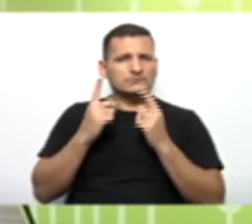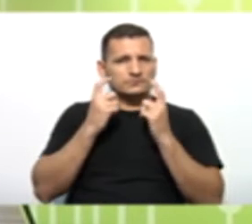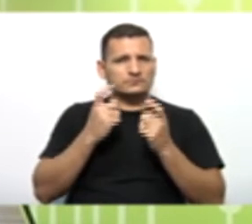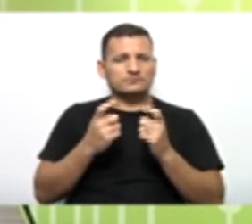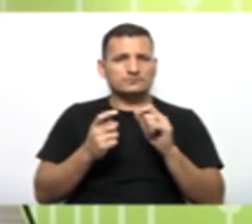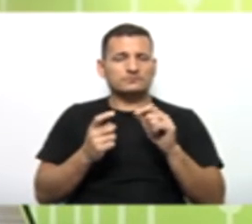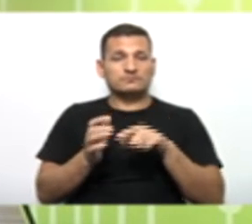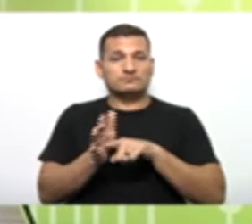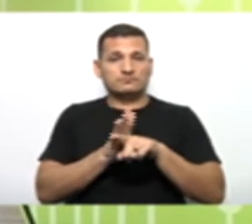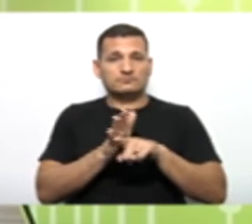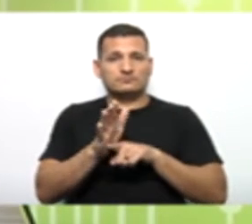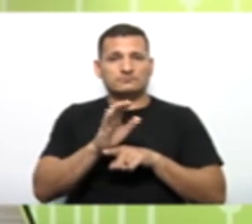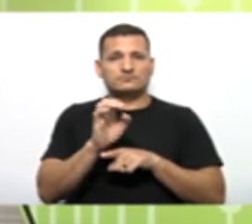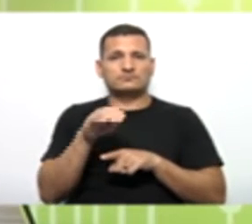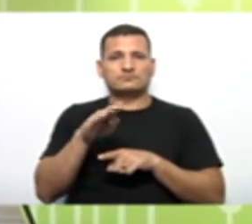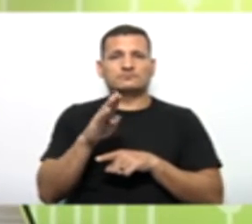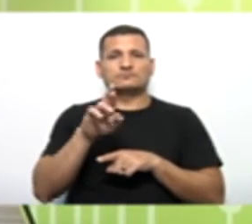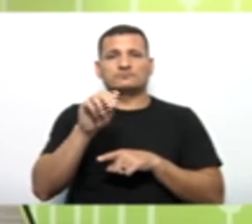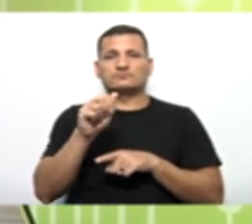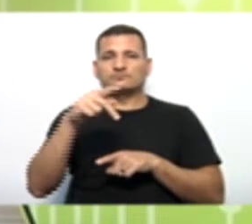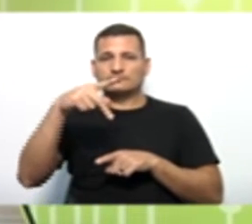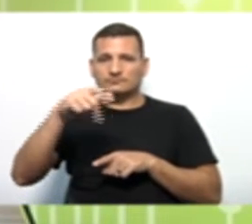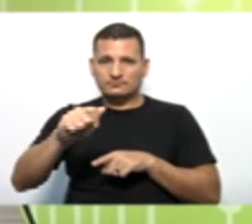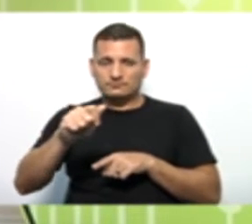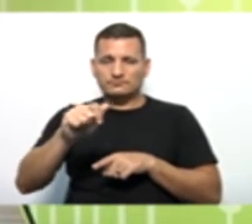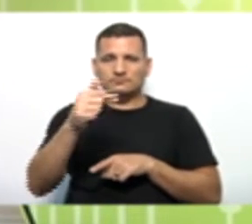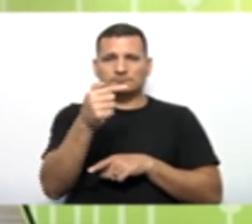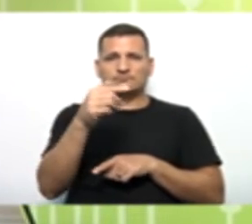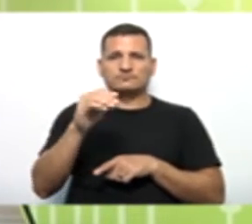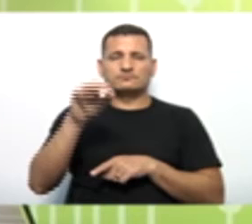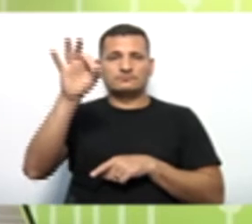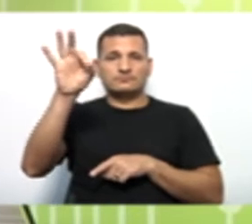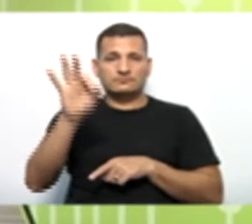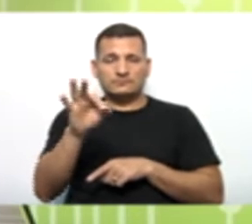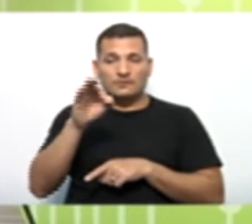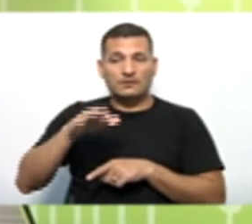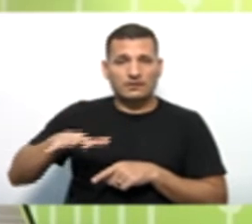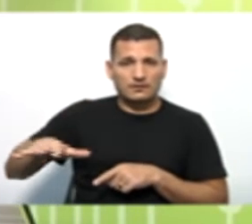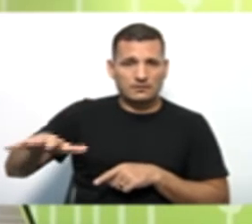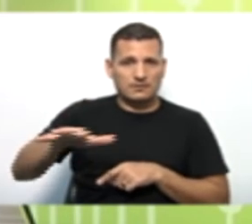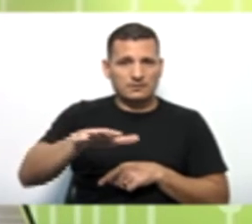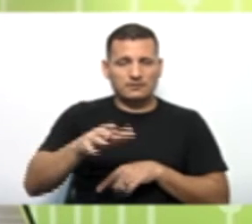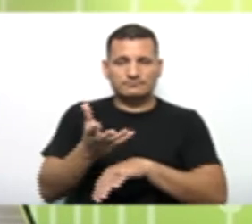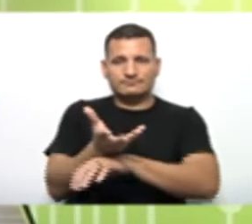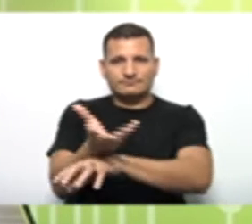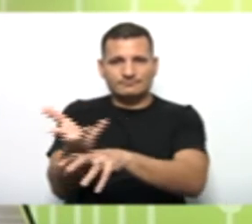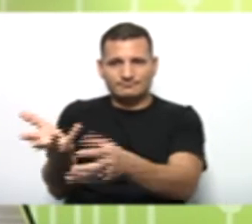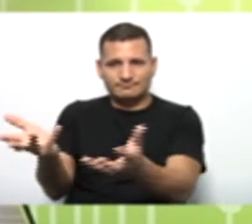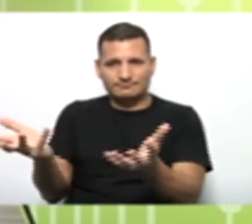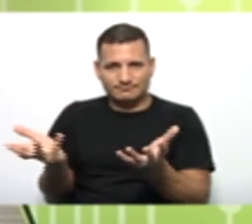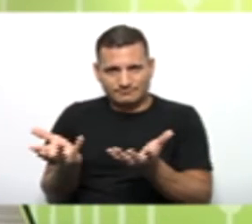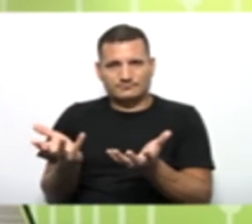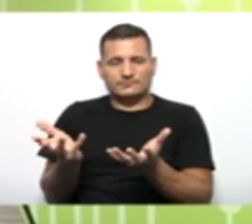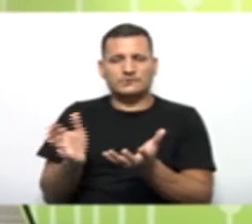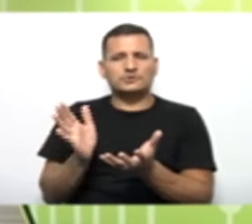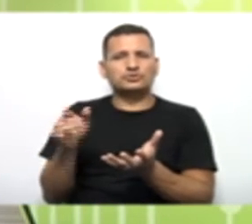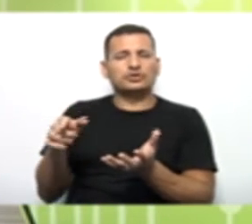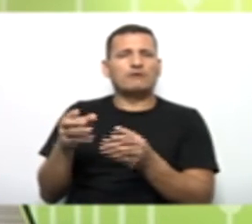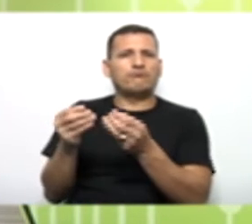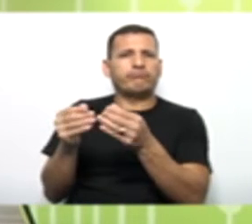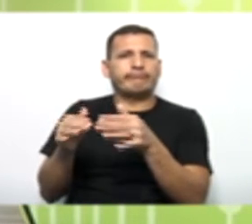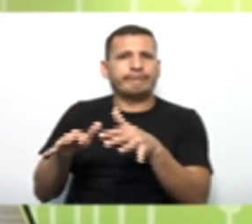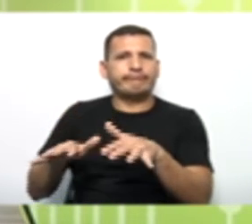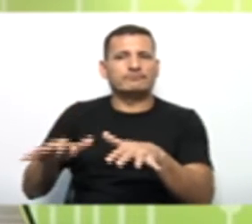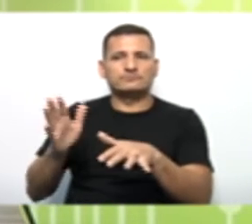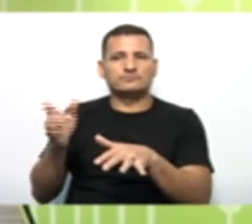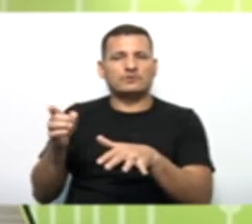segundo a pesquisa da Embrapa, 70% das áreas de pastagens no Brasil já estão degradadas ou em processo de